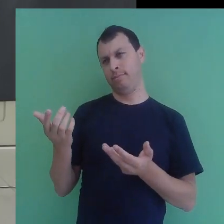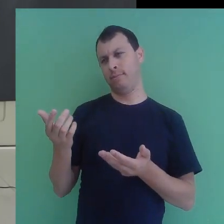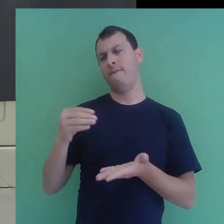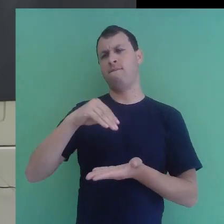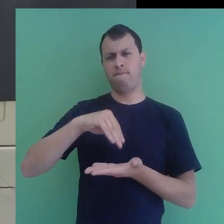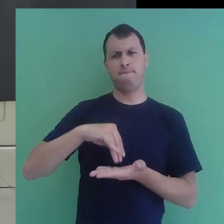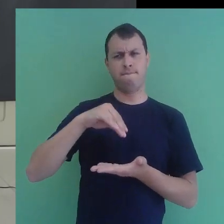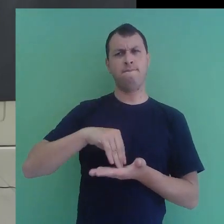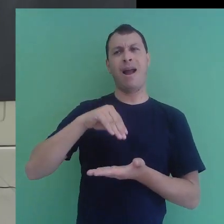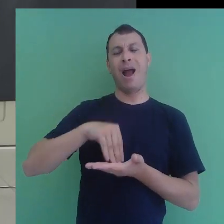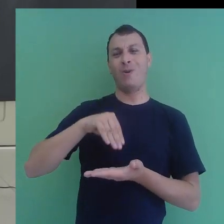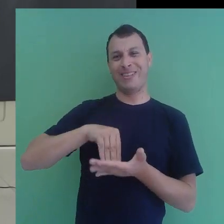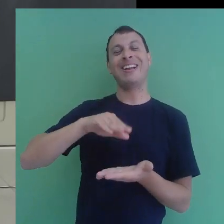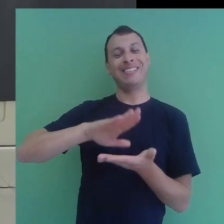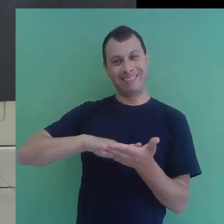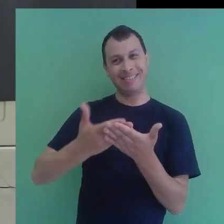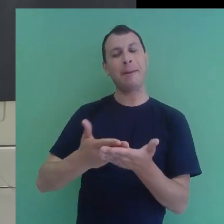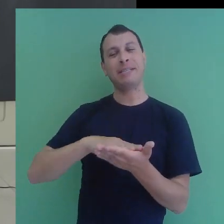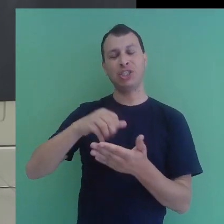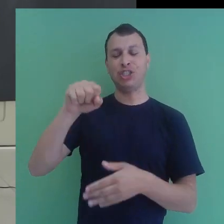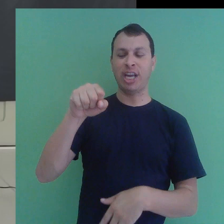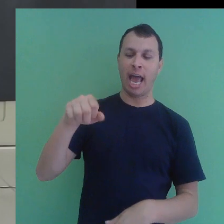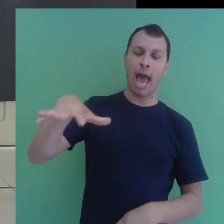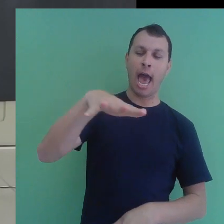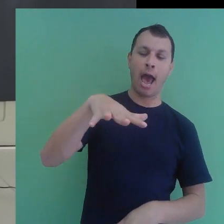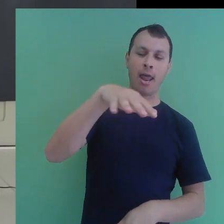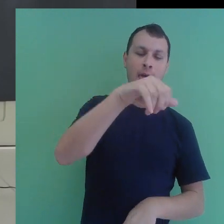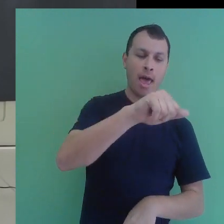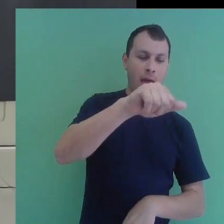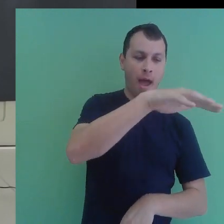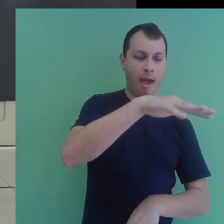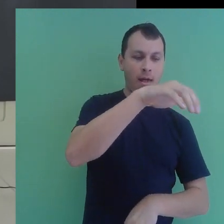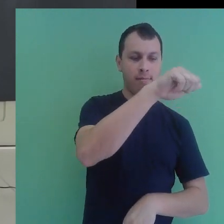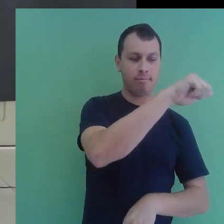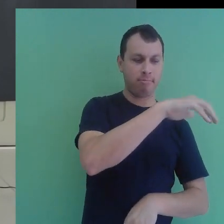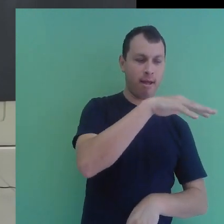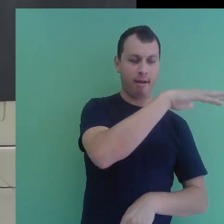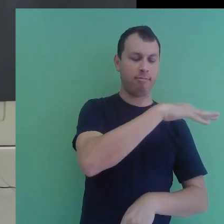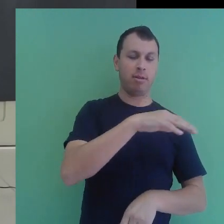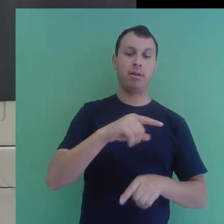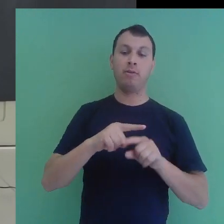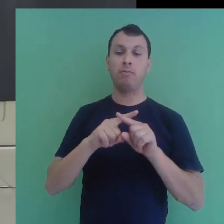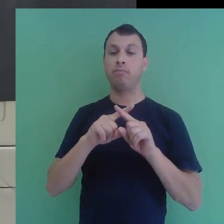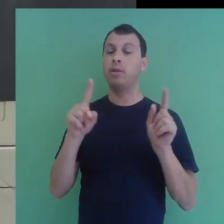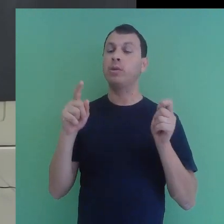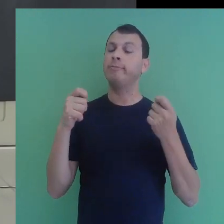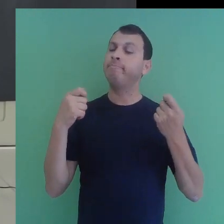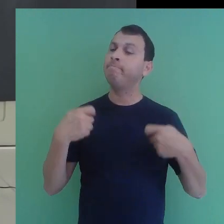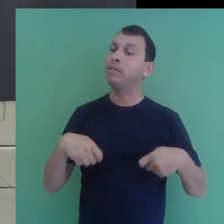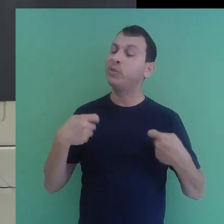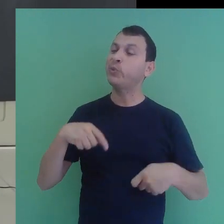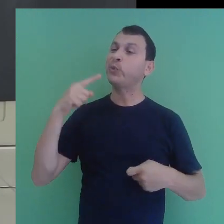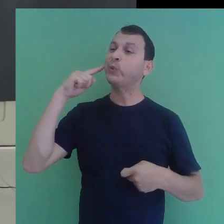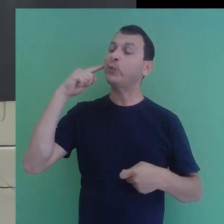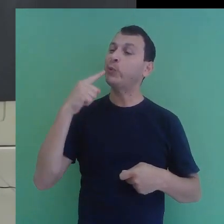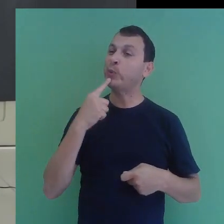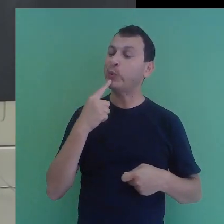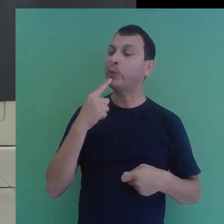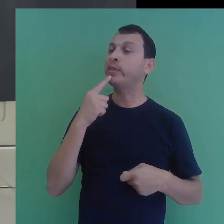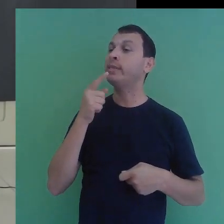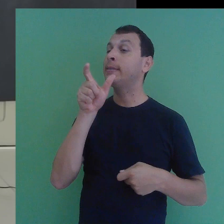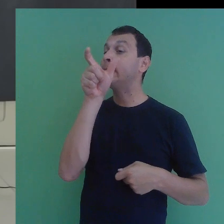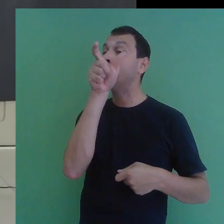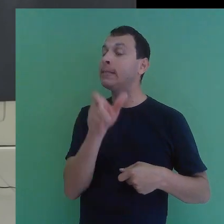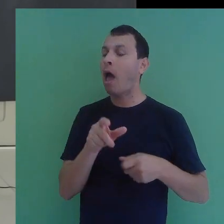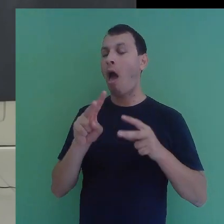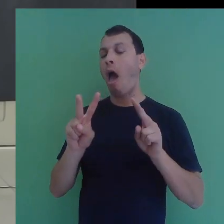ainda falta bastante intérpretes em muitas áreas. O que é necessário é que os surdos eles sejam